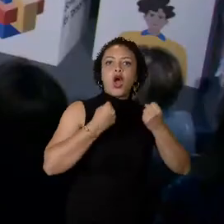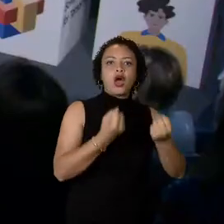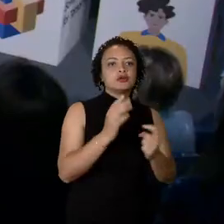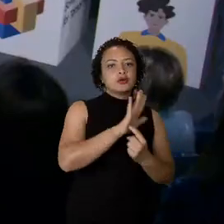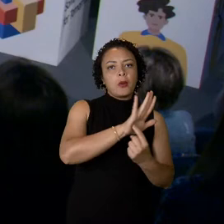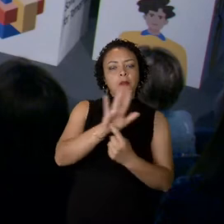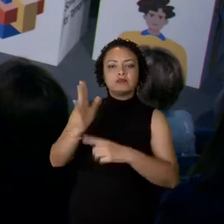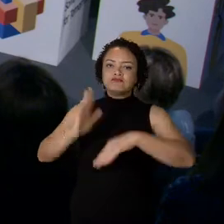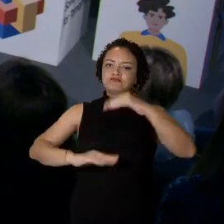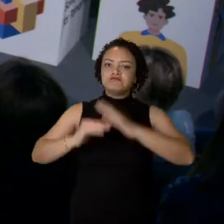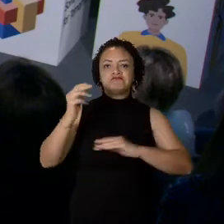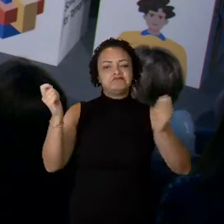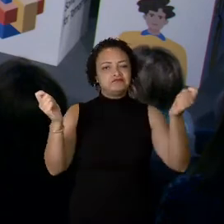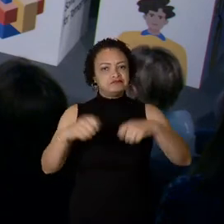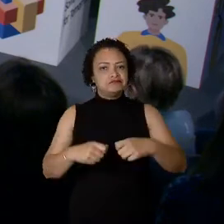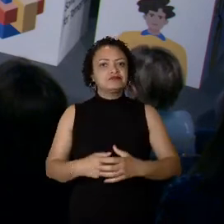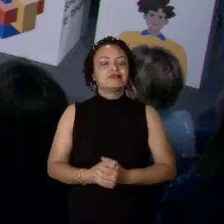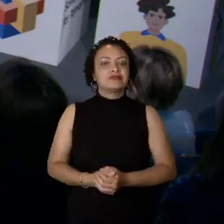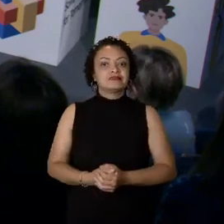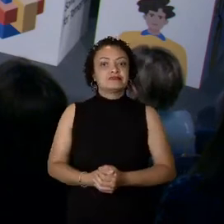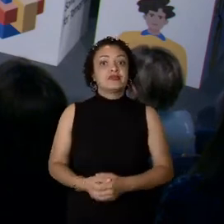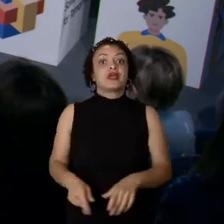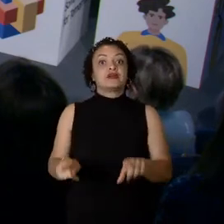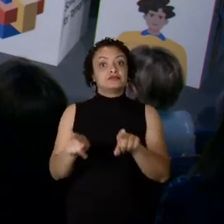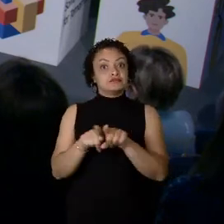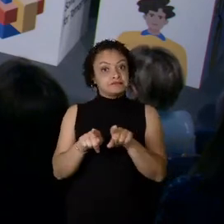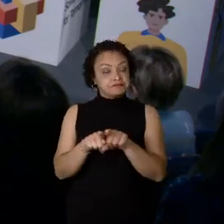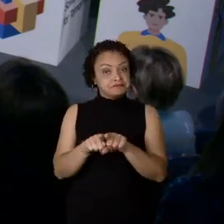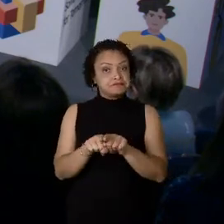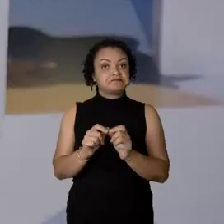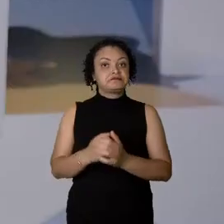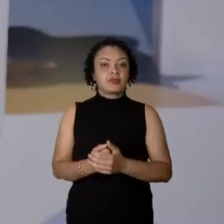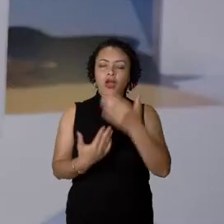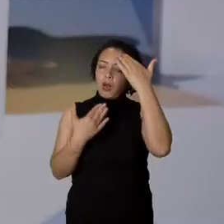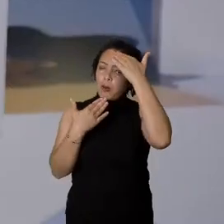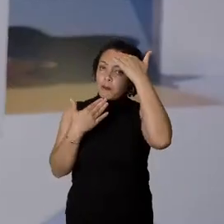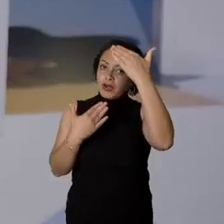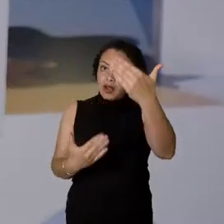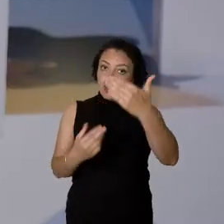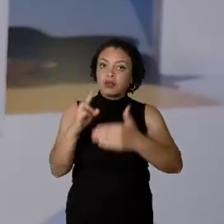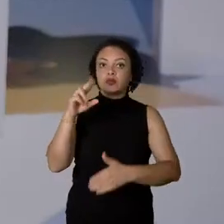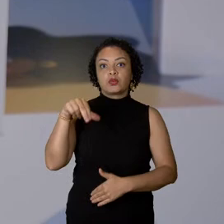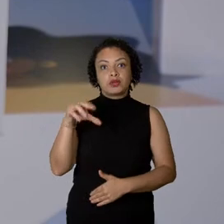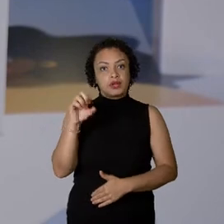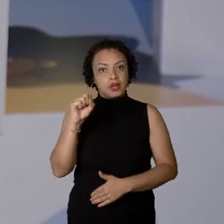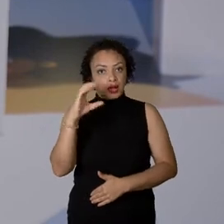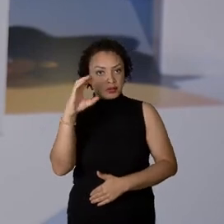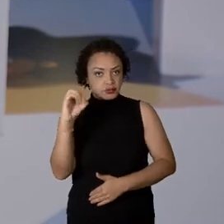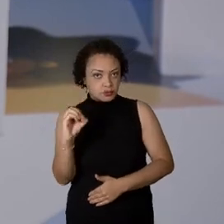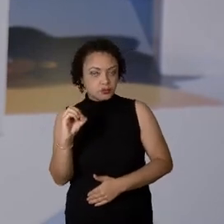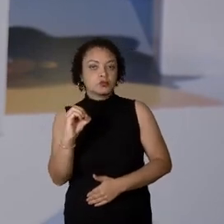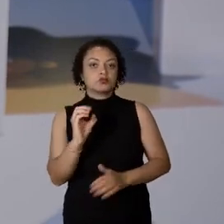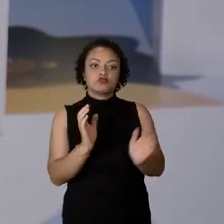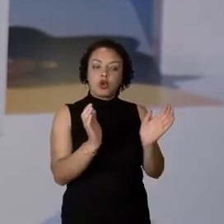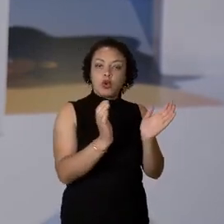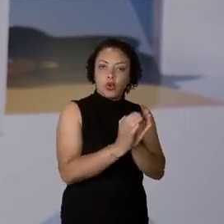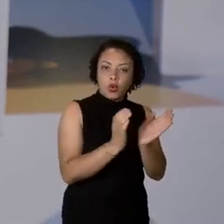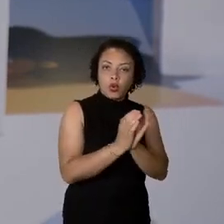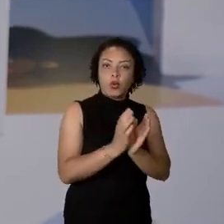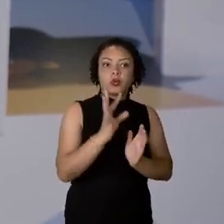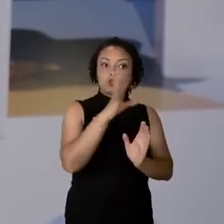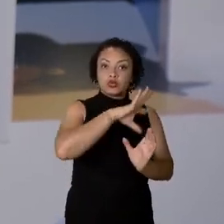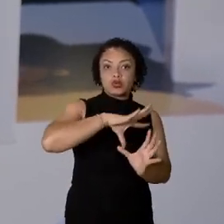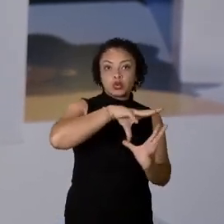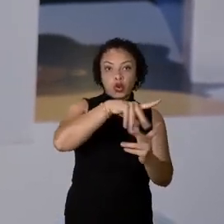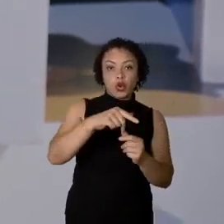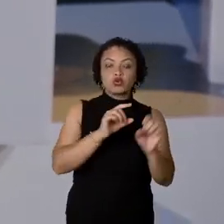potencial. Por fim, mas não menos importante, muito obrigada à Unesco, a todos pela educação, à Organização dos